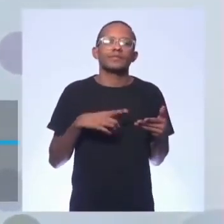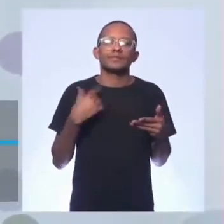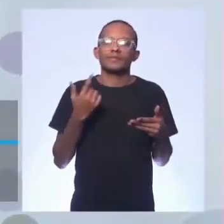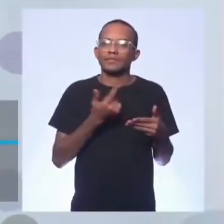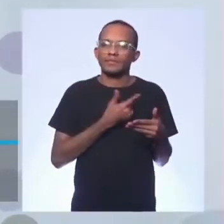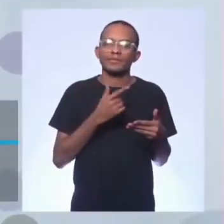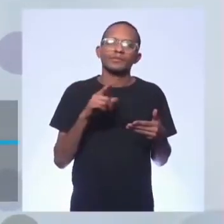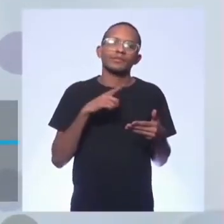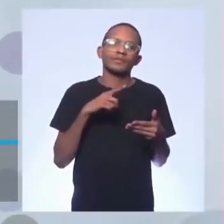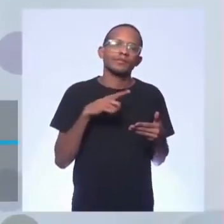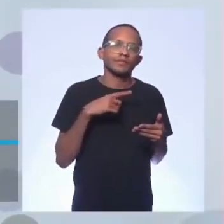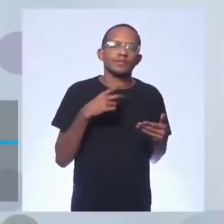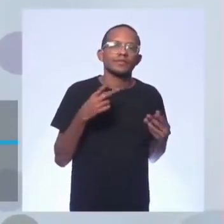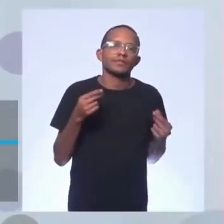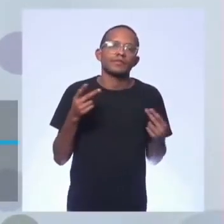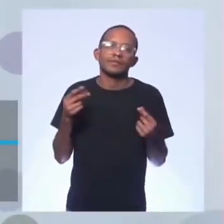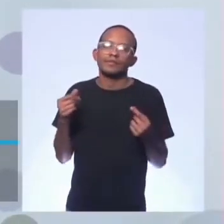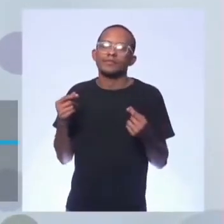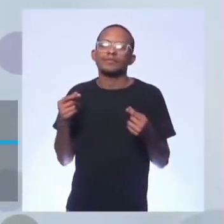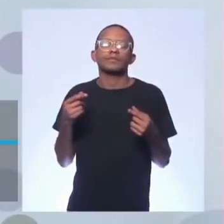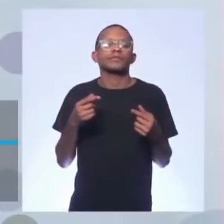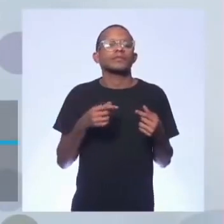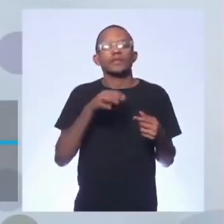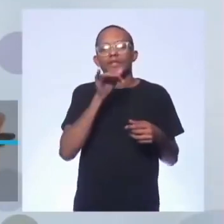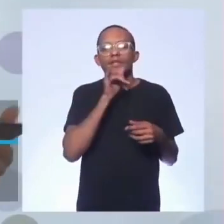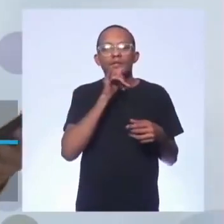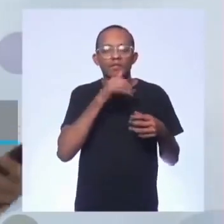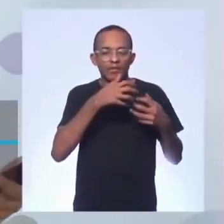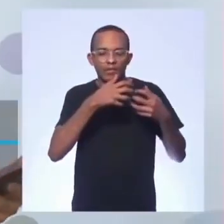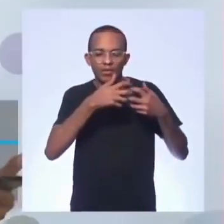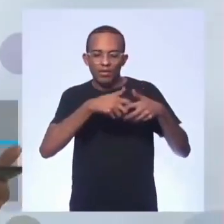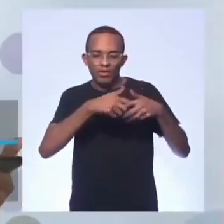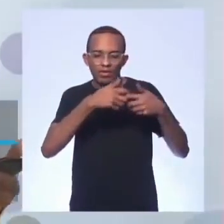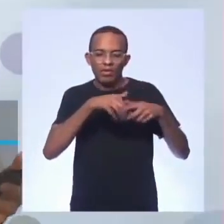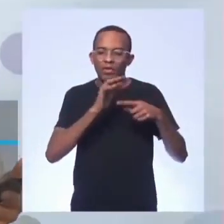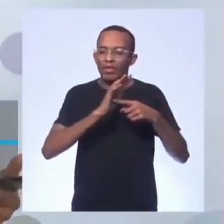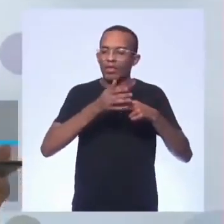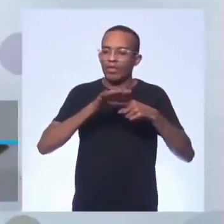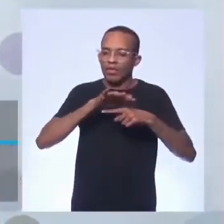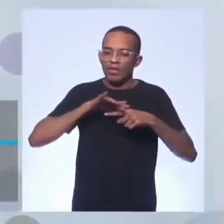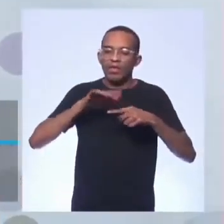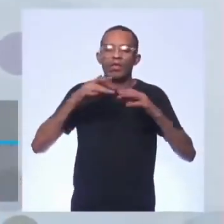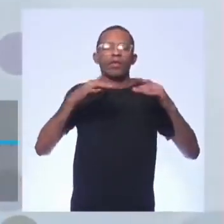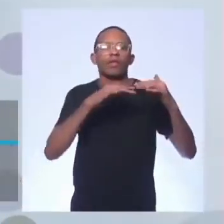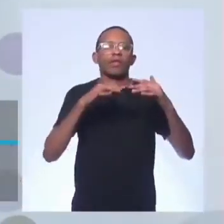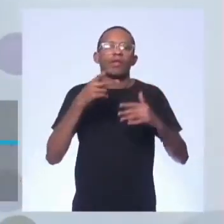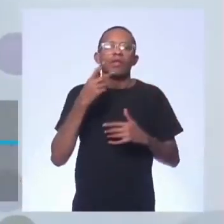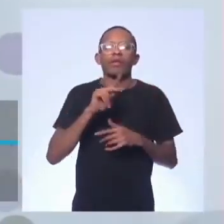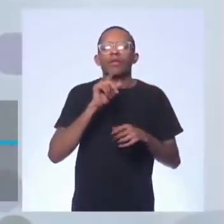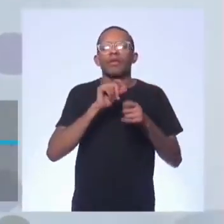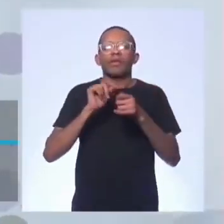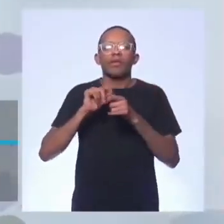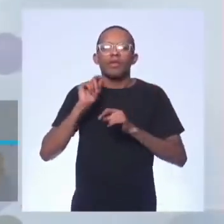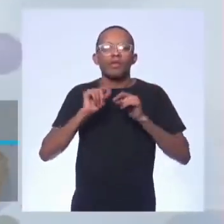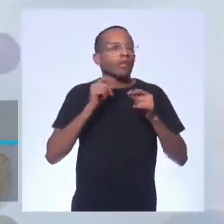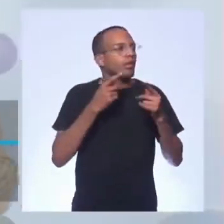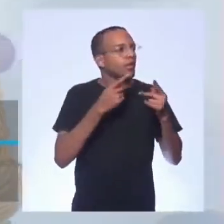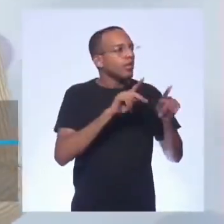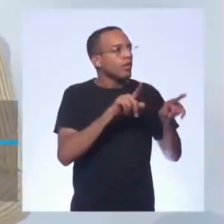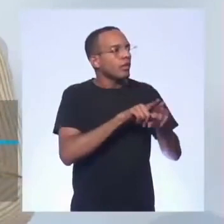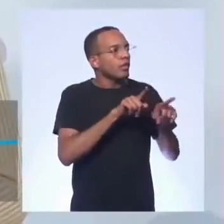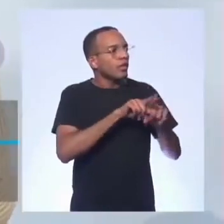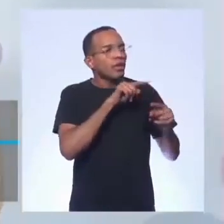nós teremos a mecanização da guerra, e isso vai fazer com que ela